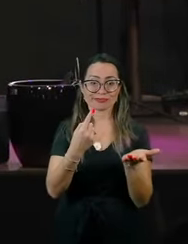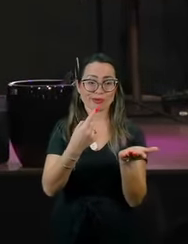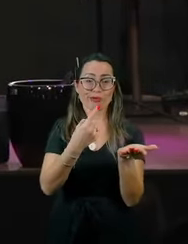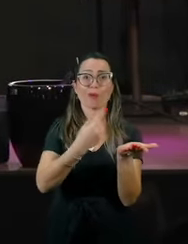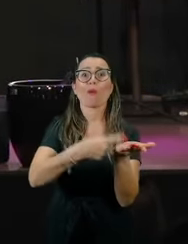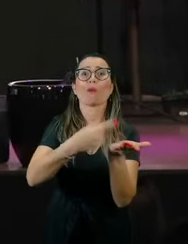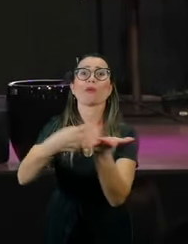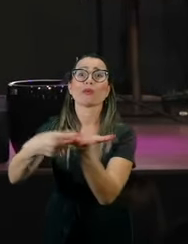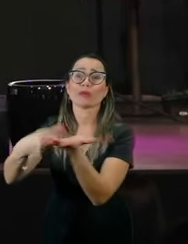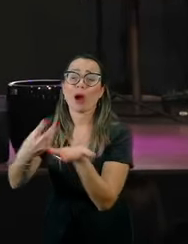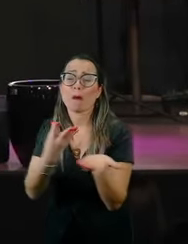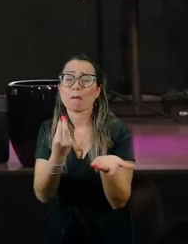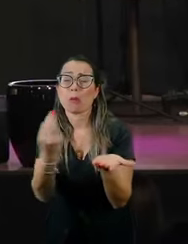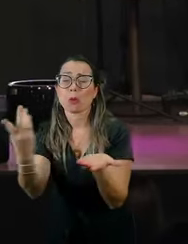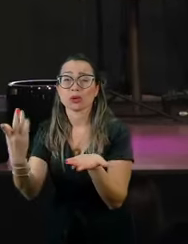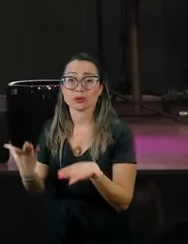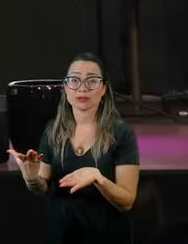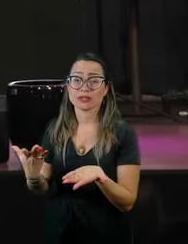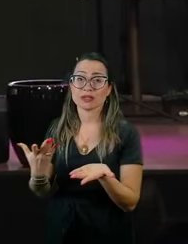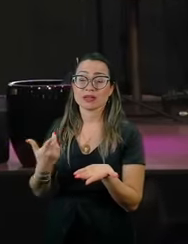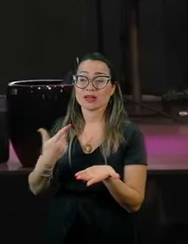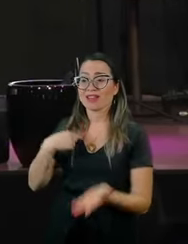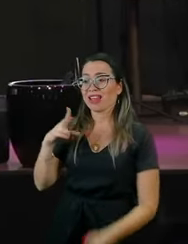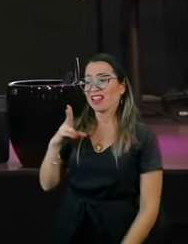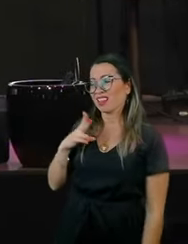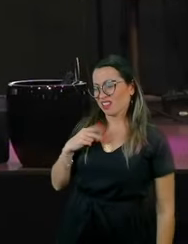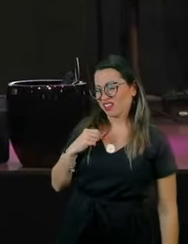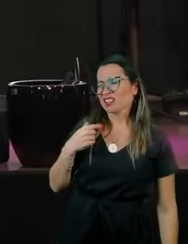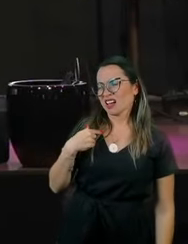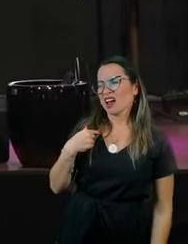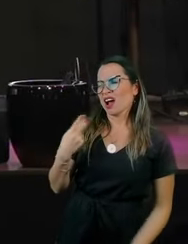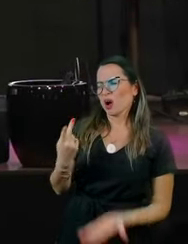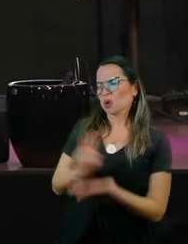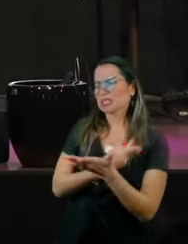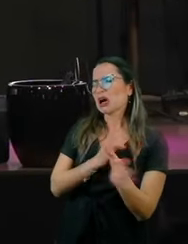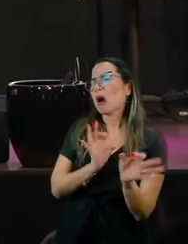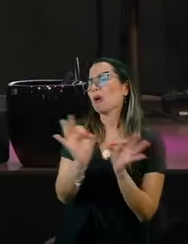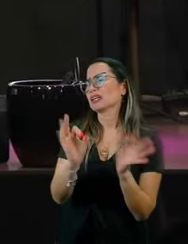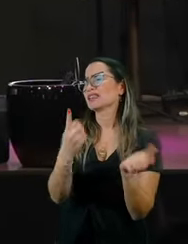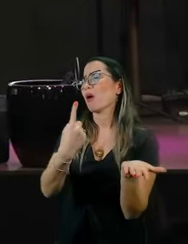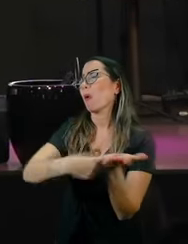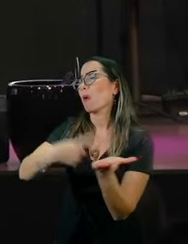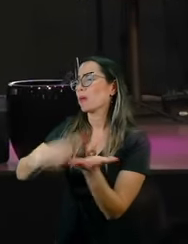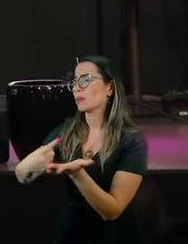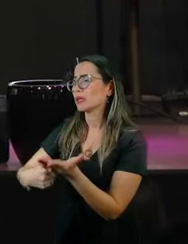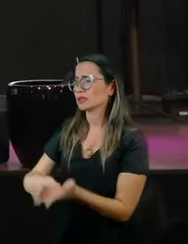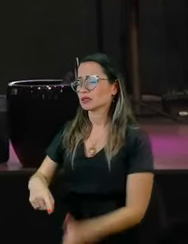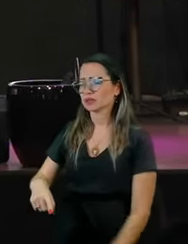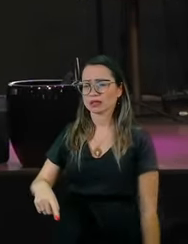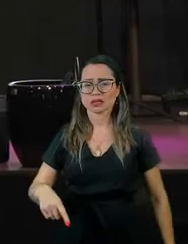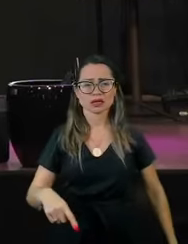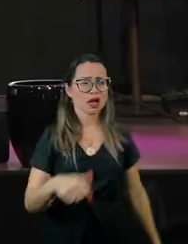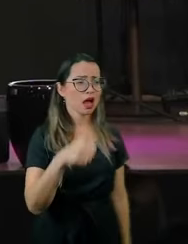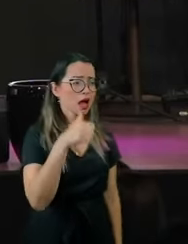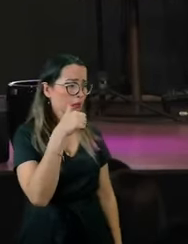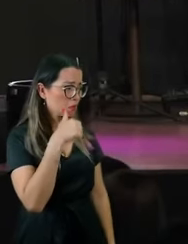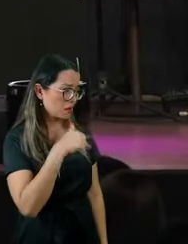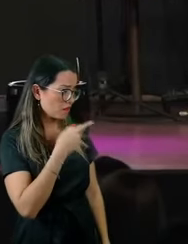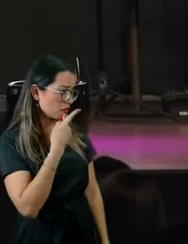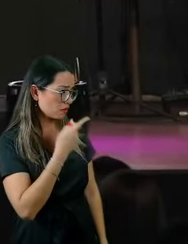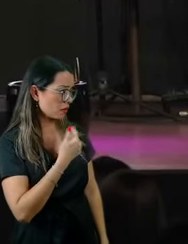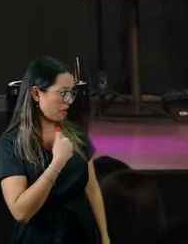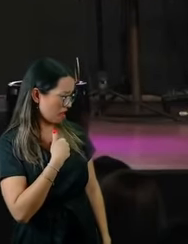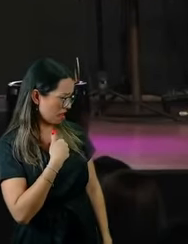gente, eu passei por essa situação, fiquei tão triste. Daí uma falou assim para mim, ui, nunca passei por isso. E